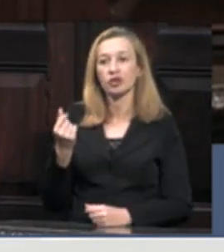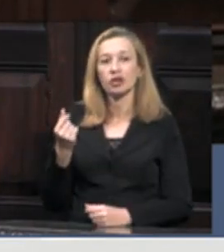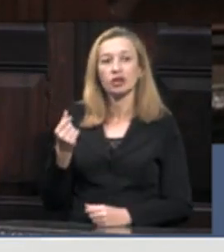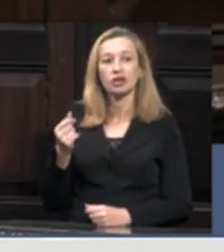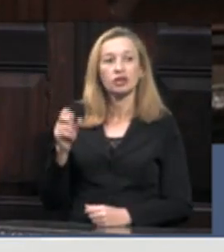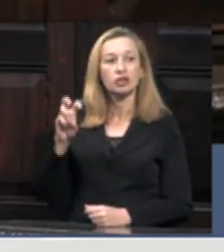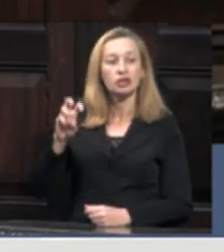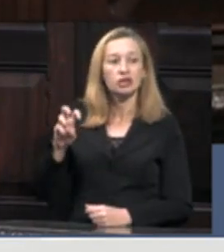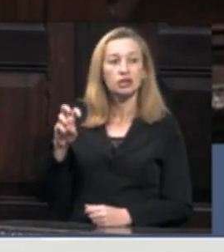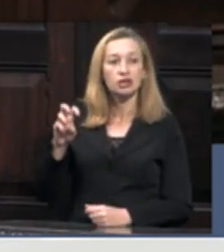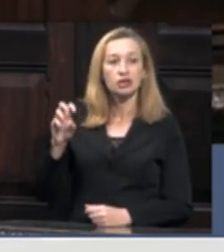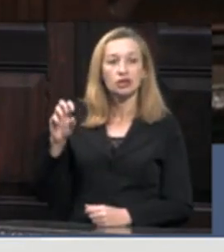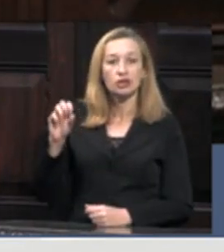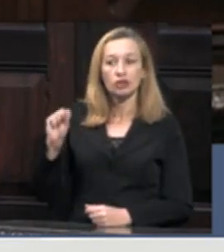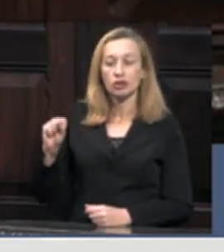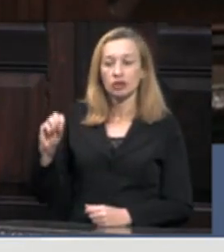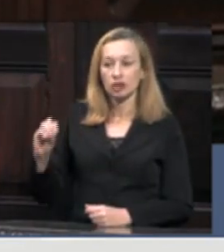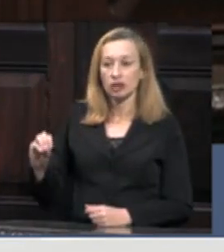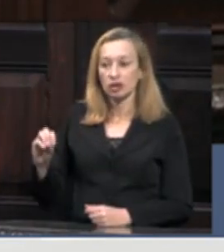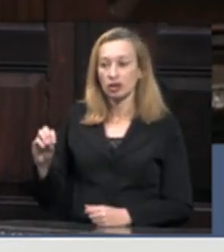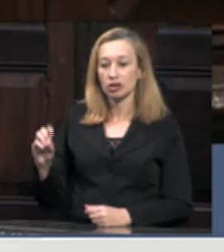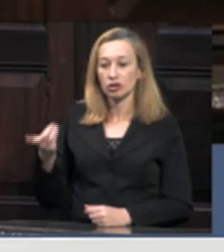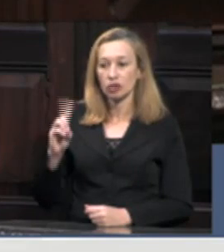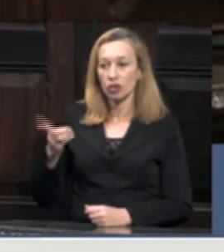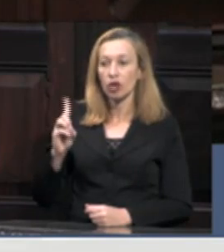acima de 80 dólares. Hoje,